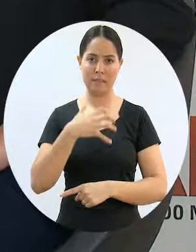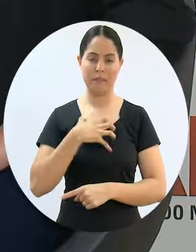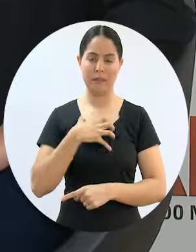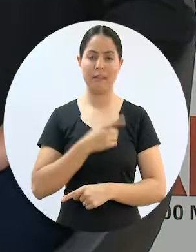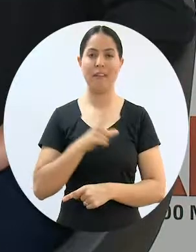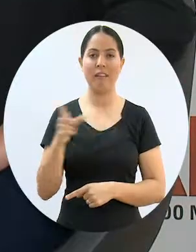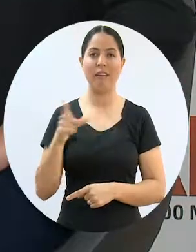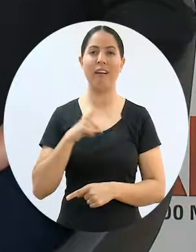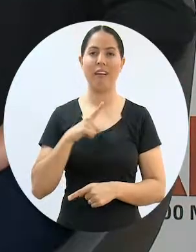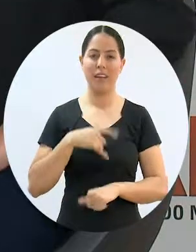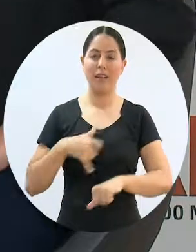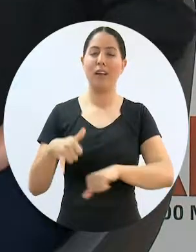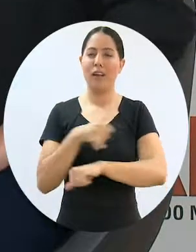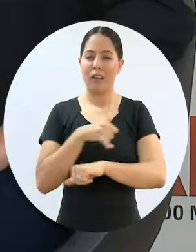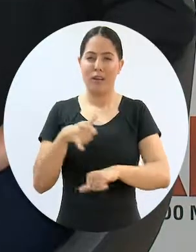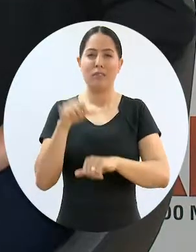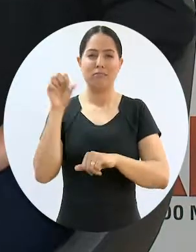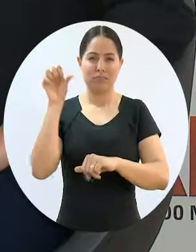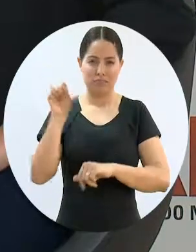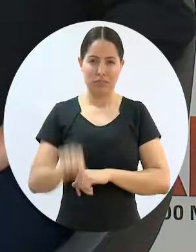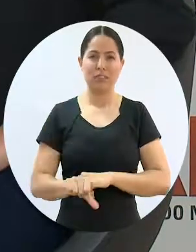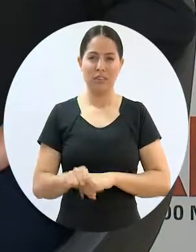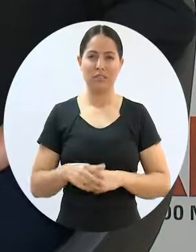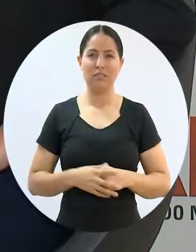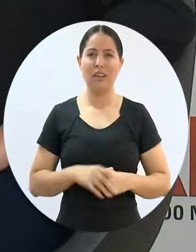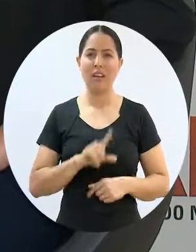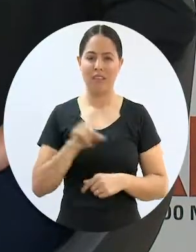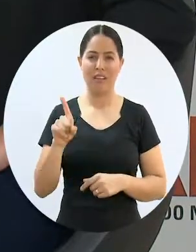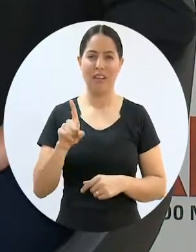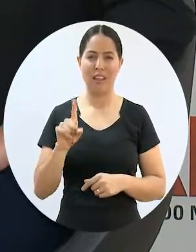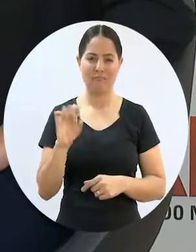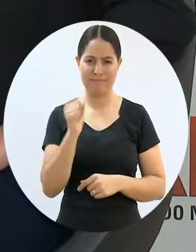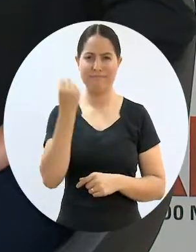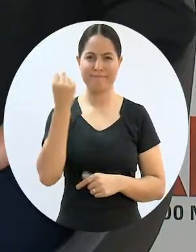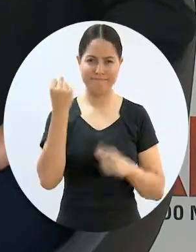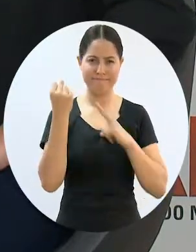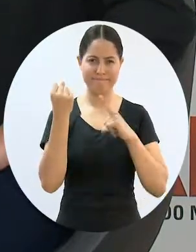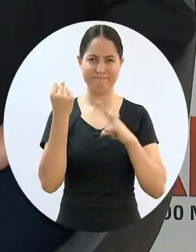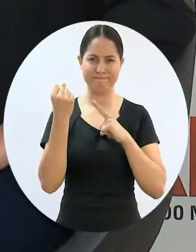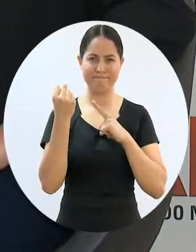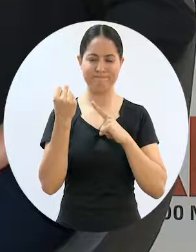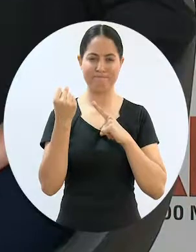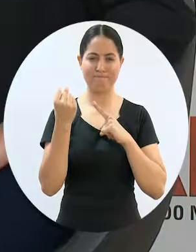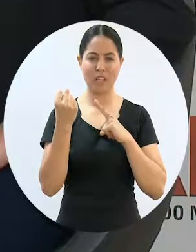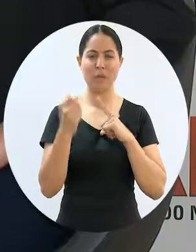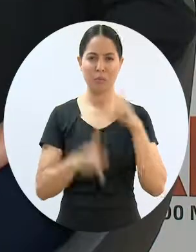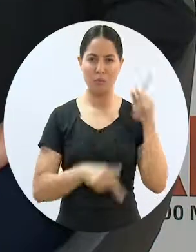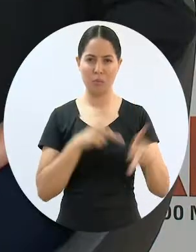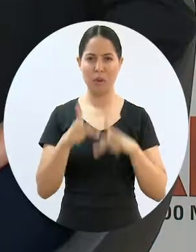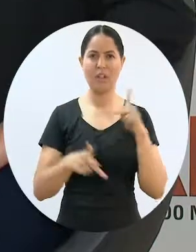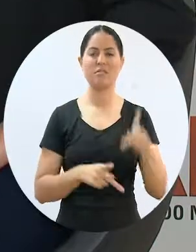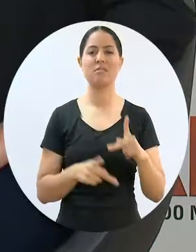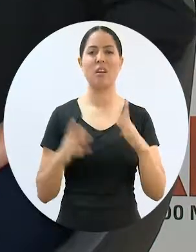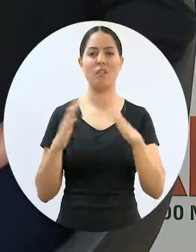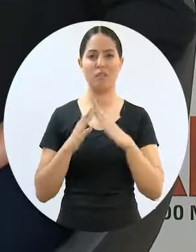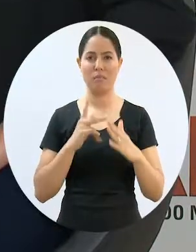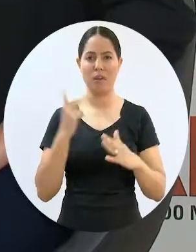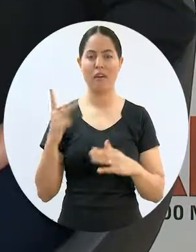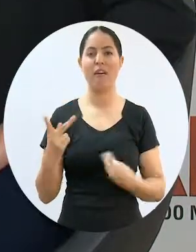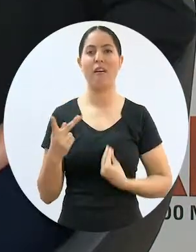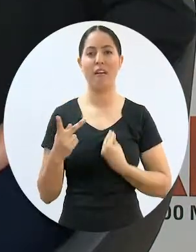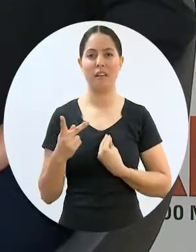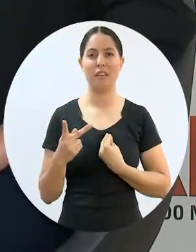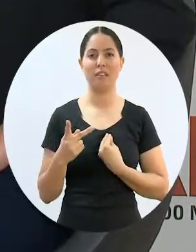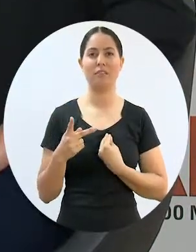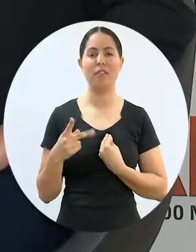senhora bem citou que foram extremamente atingidos. A situação por lá é mais grave. Situação não só dos moradores, dos pescadores